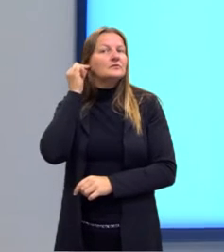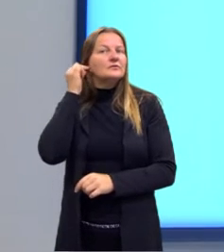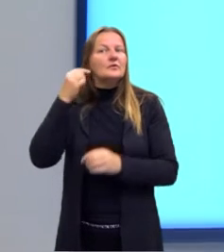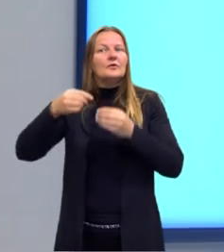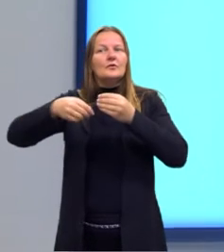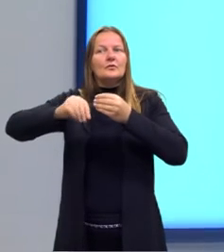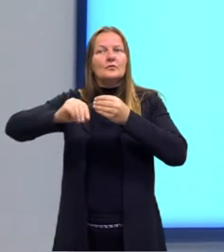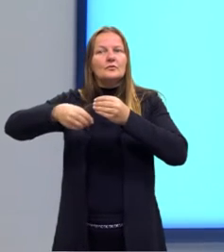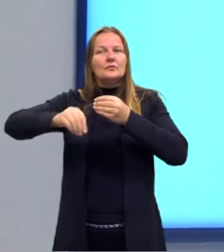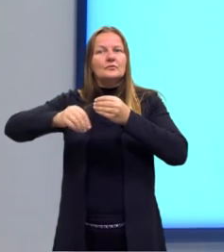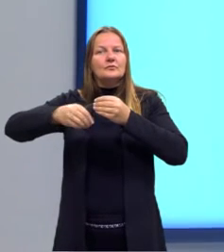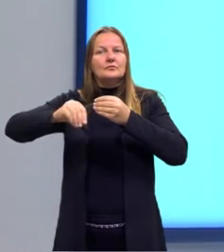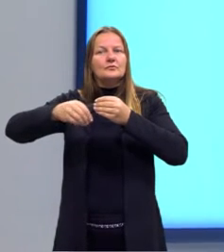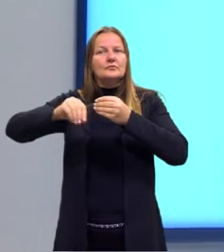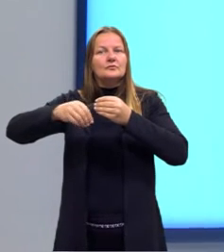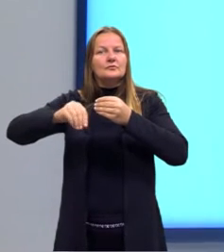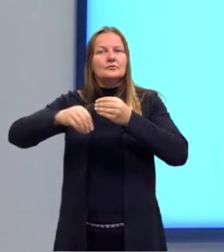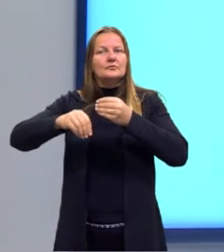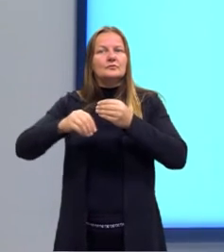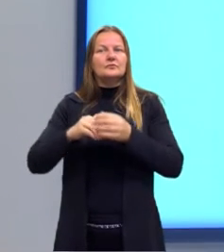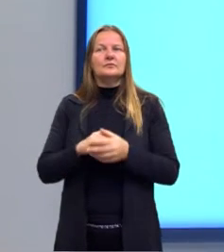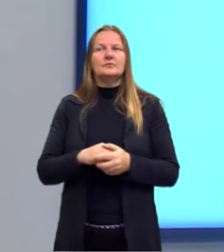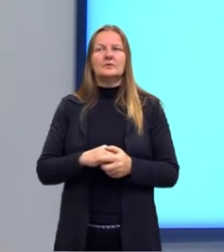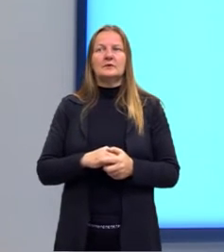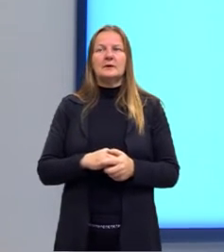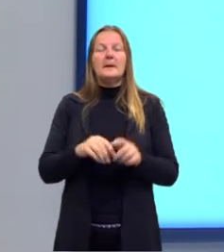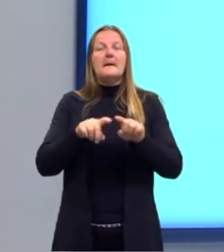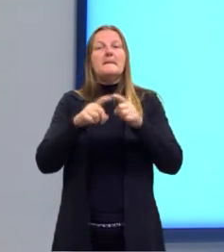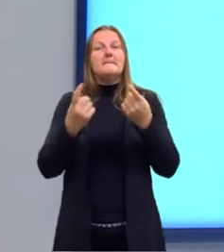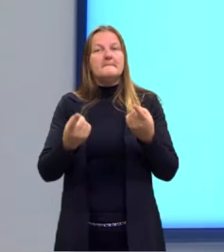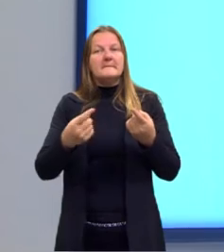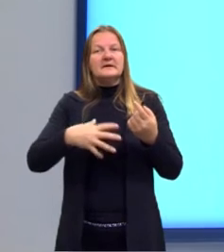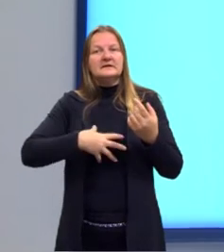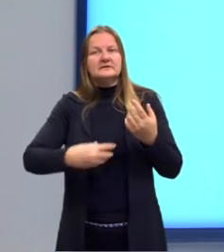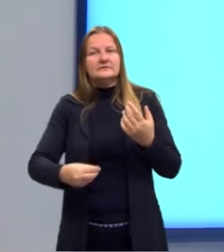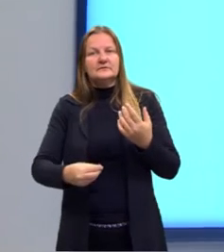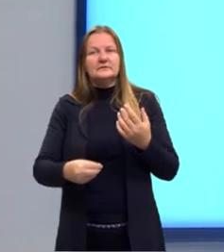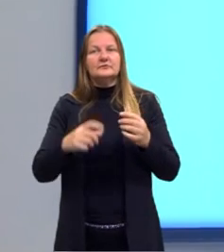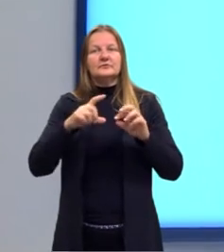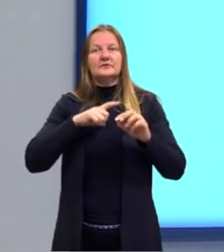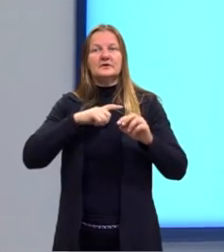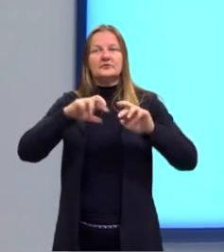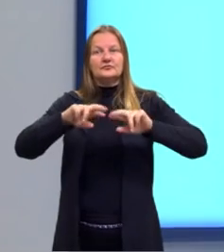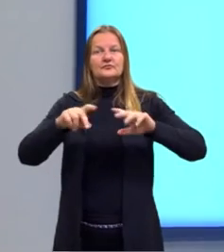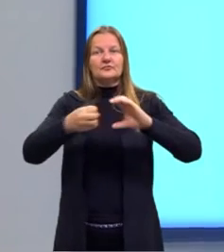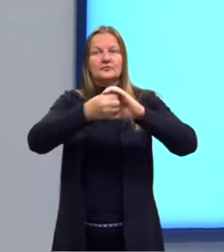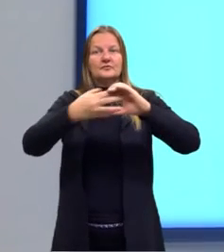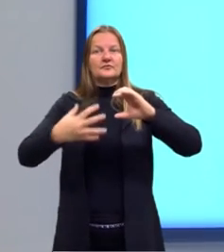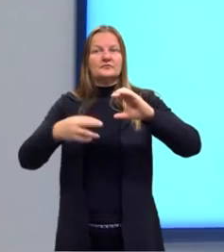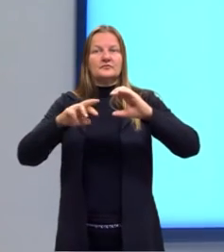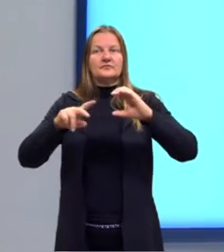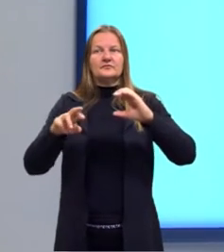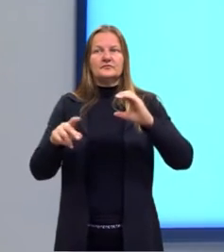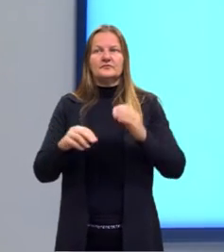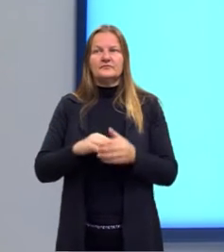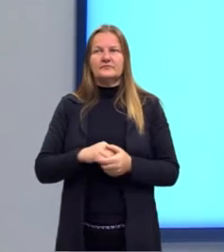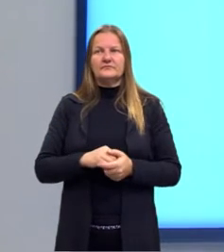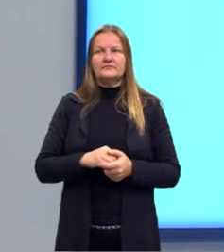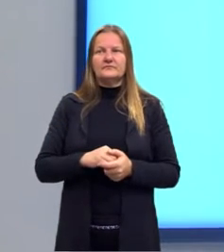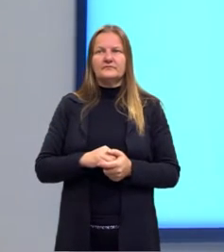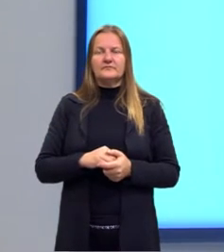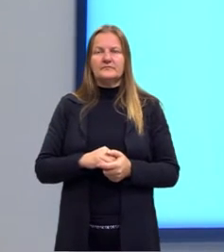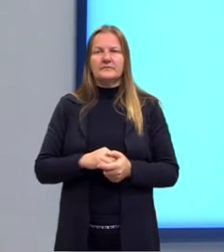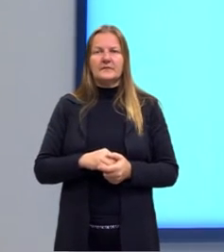orelha solto os dois são pintados e aqui ó uma filha Puxou à mãe